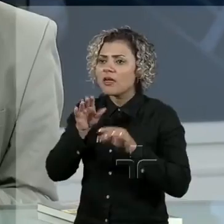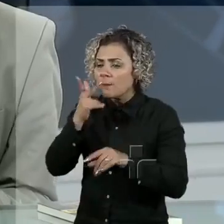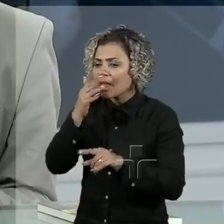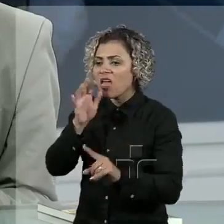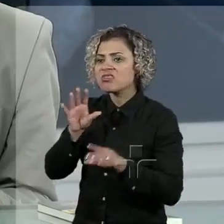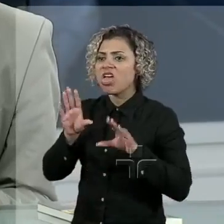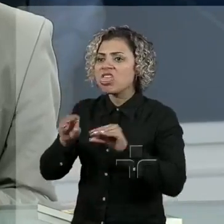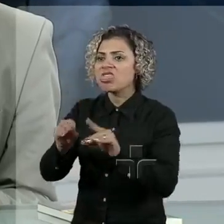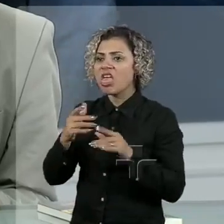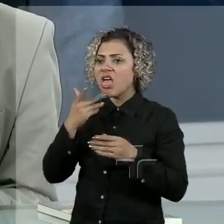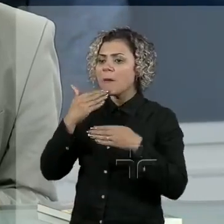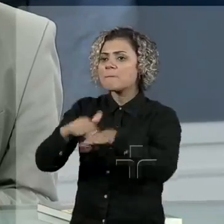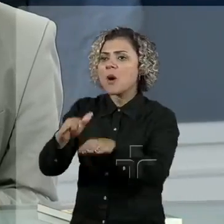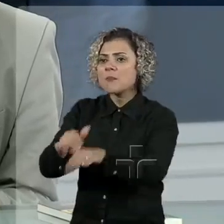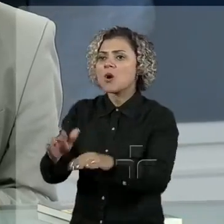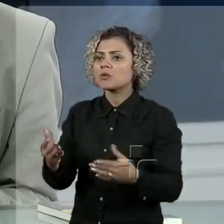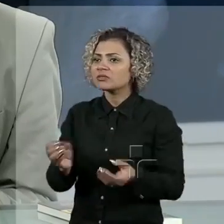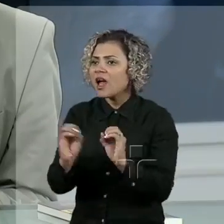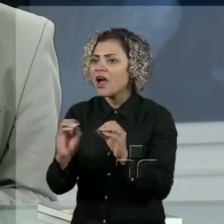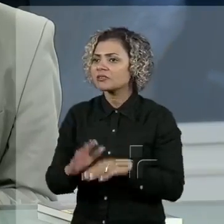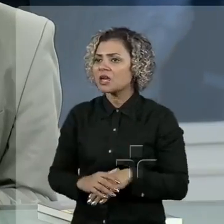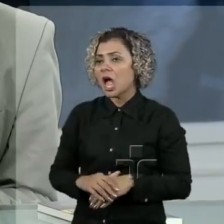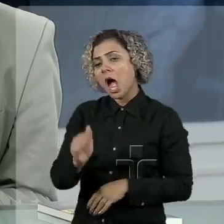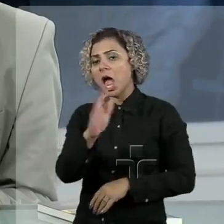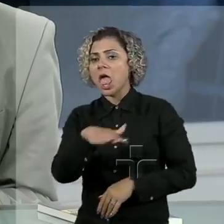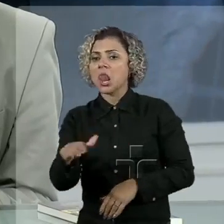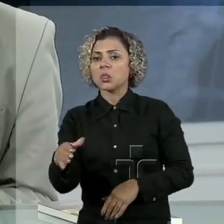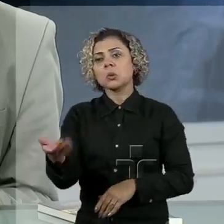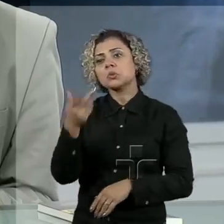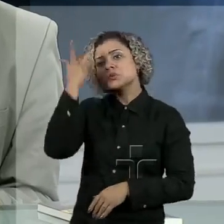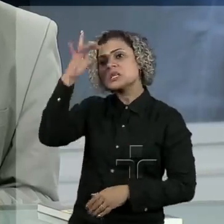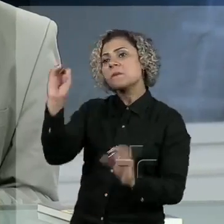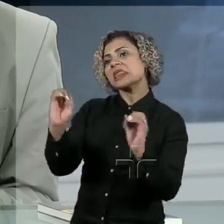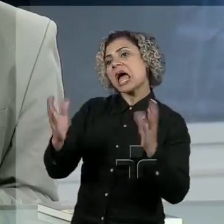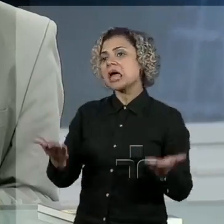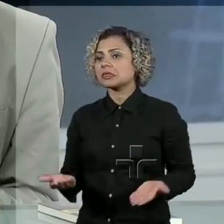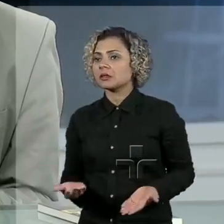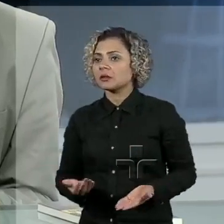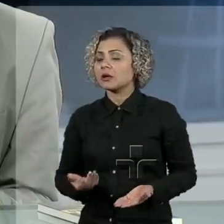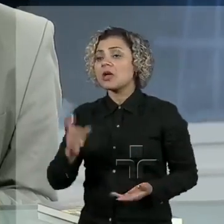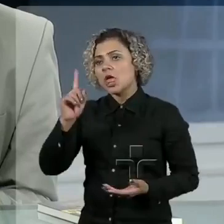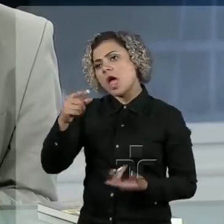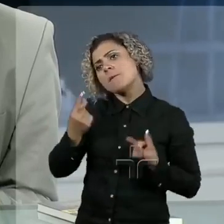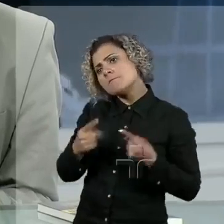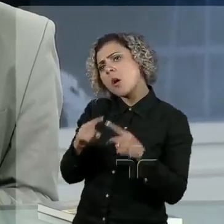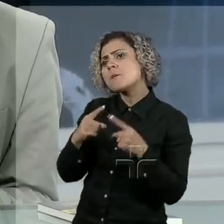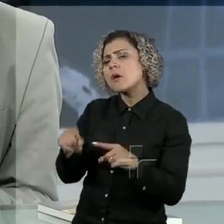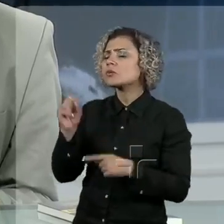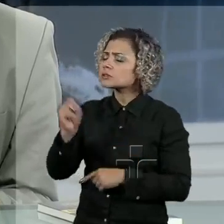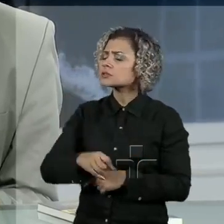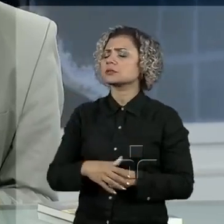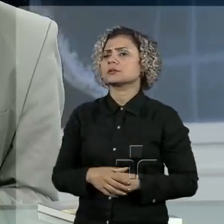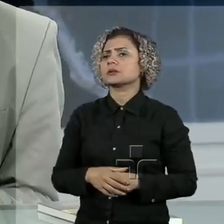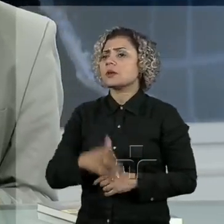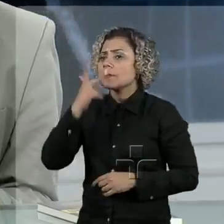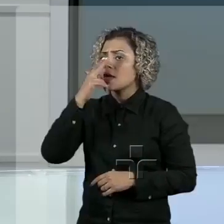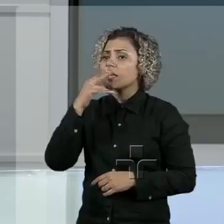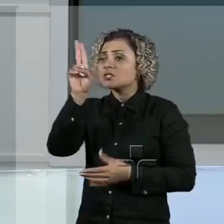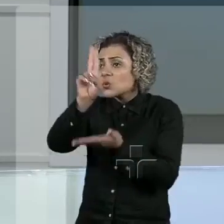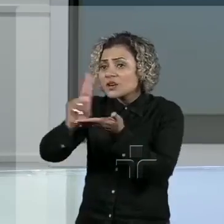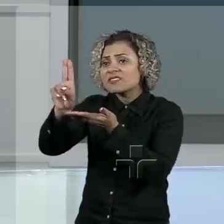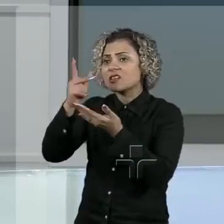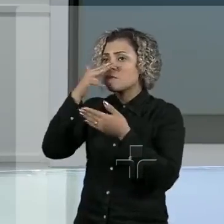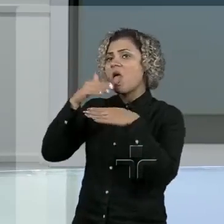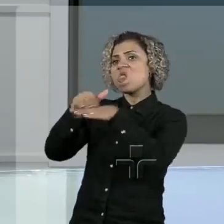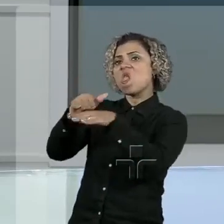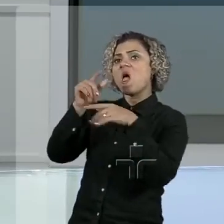sabem fazer a fórmula da água, os estudantes. É uma maneira provocativa de falar com a universidade.